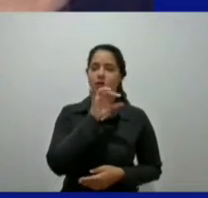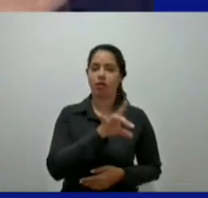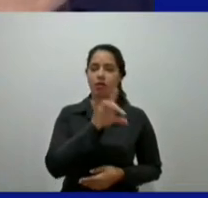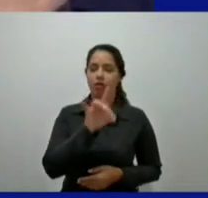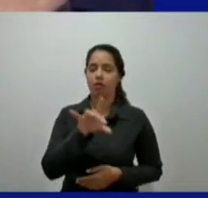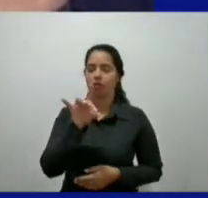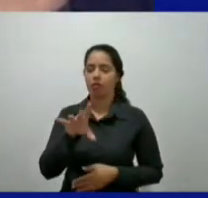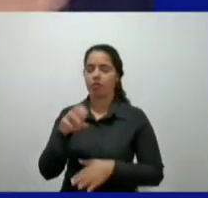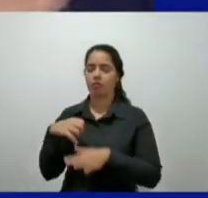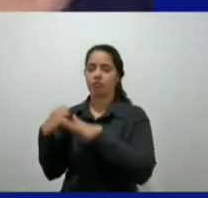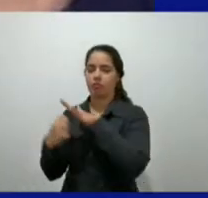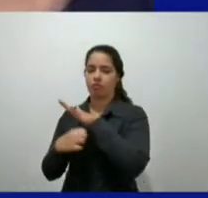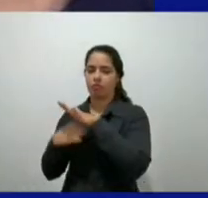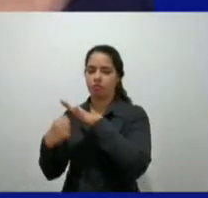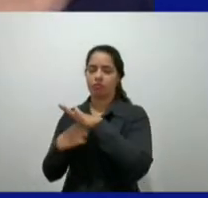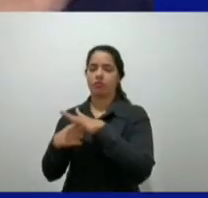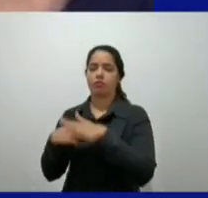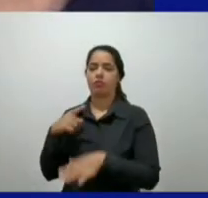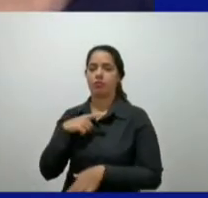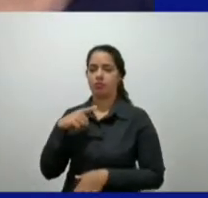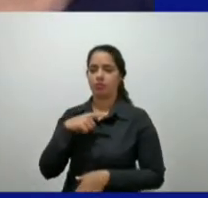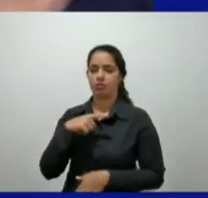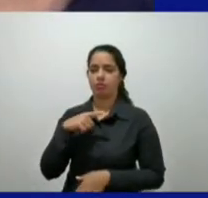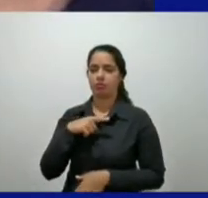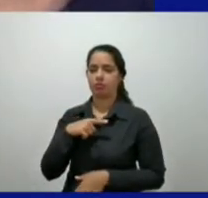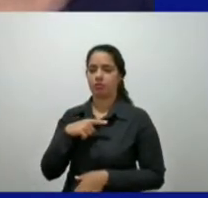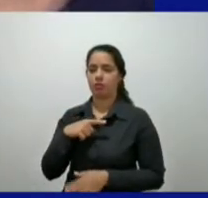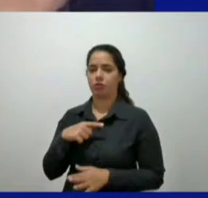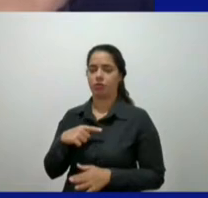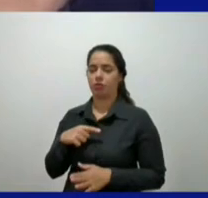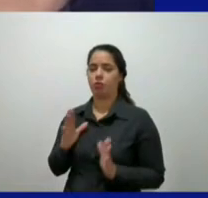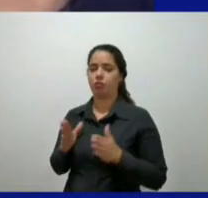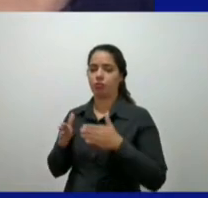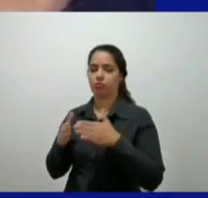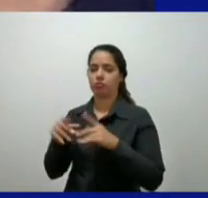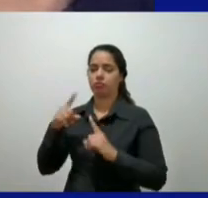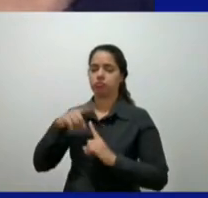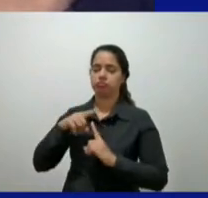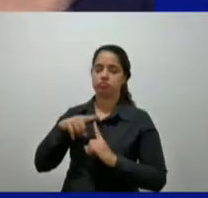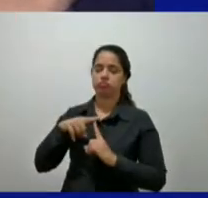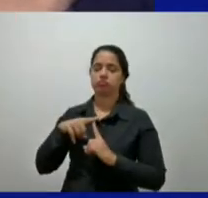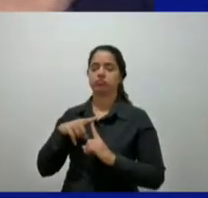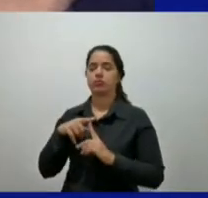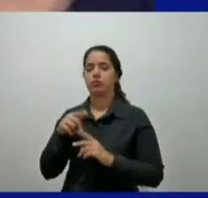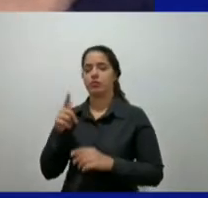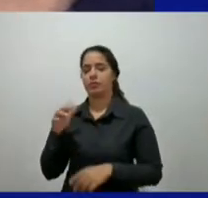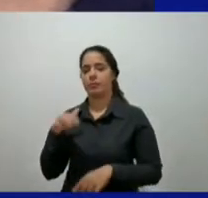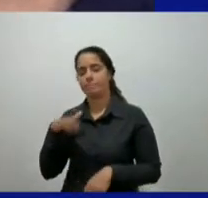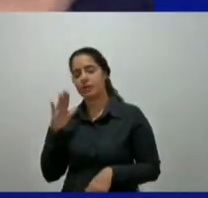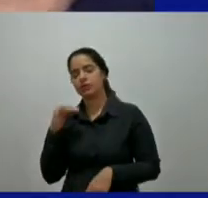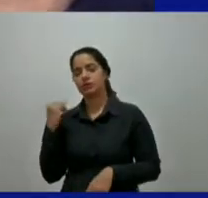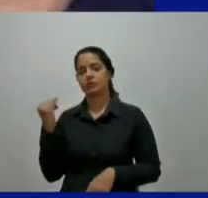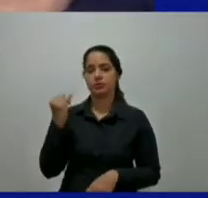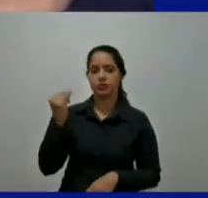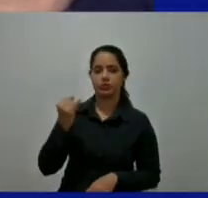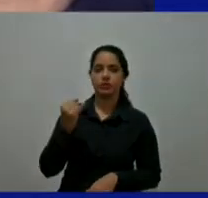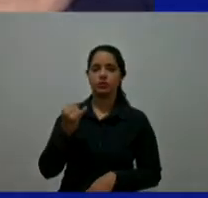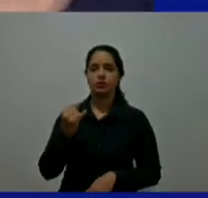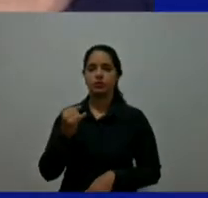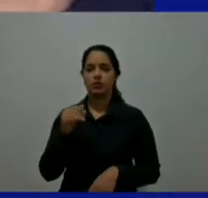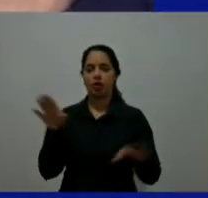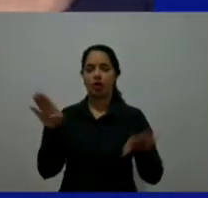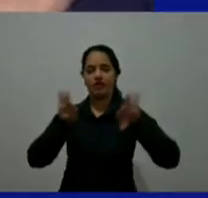tem um item que é mais relevante e um item que é menos relevante. Para a Vale do Rio Doce, a parte ambiental é mais relevante do que